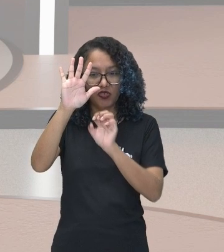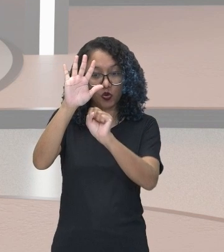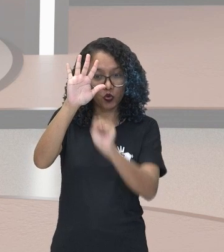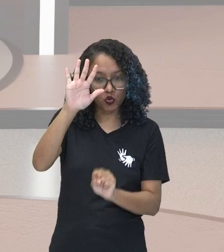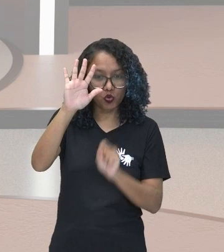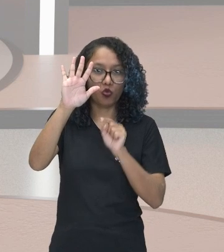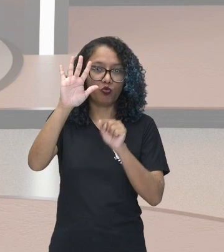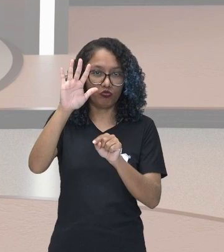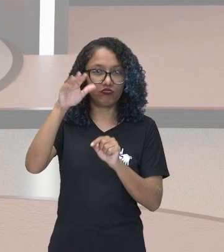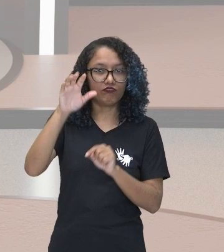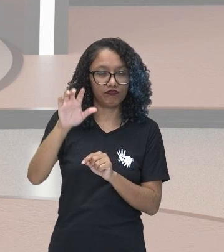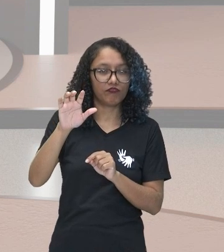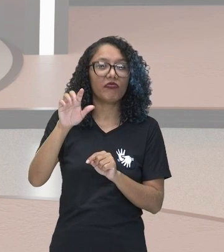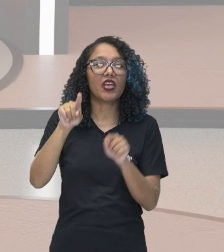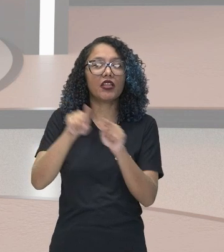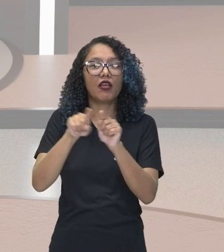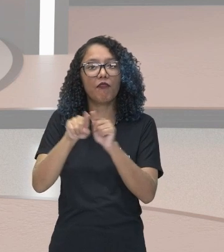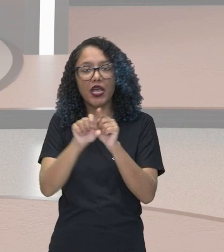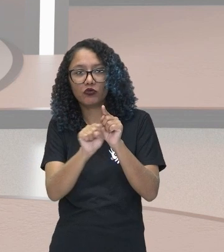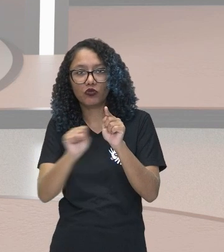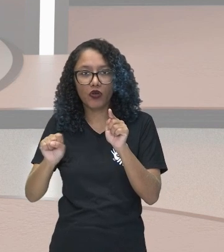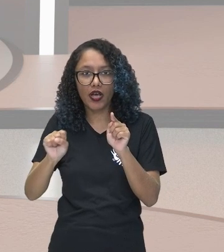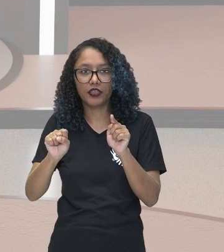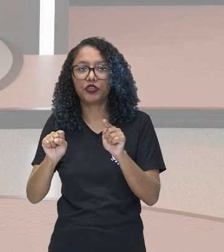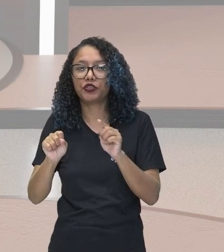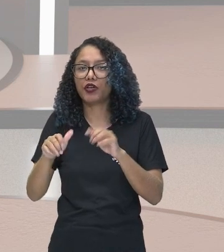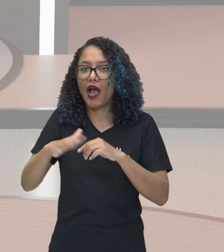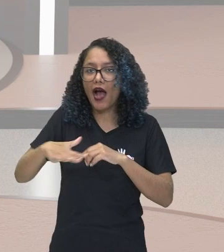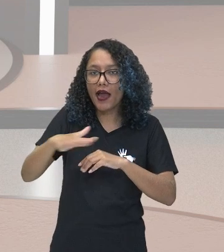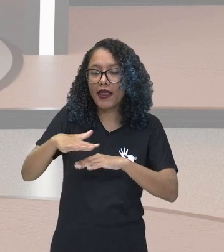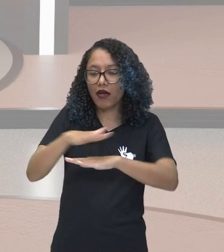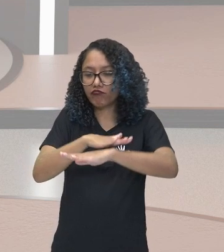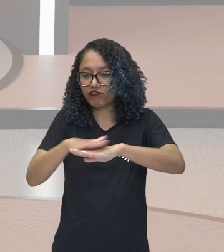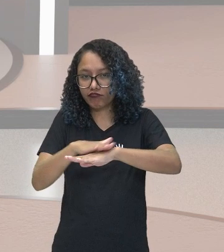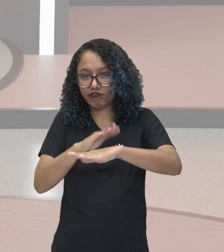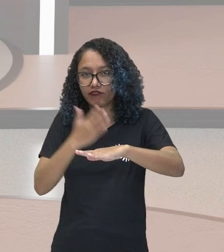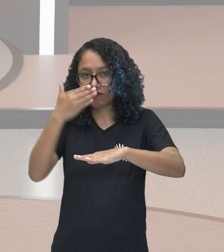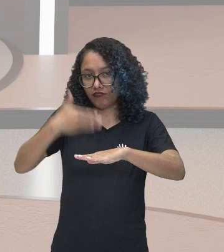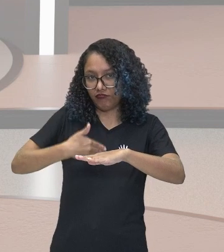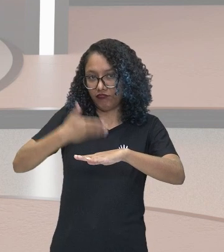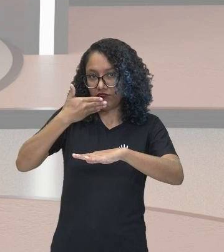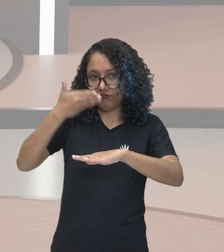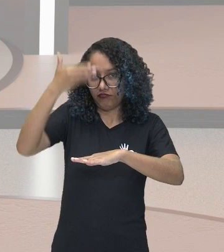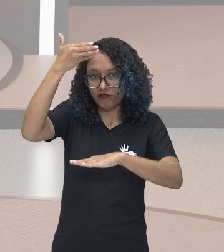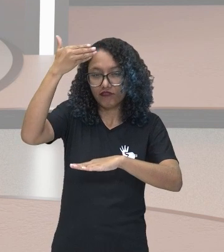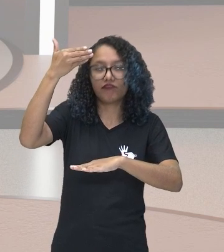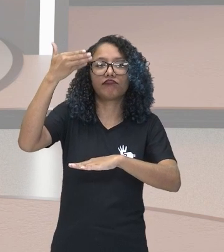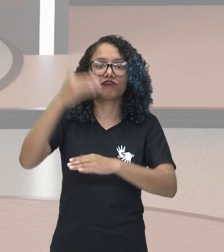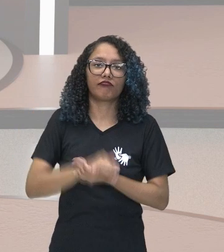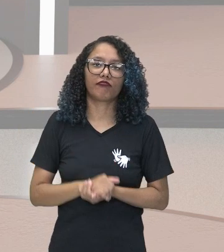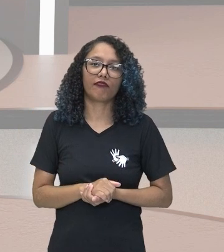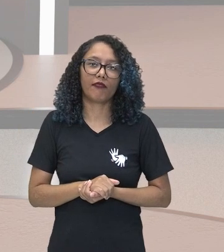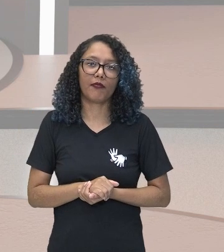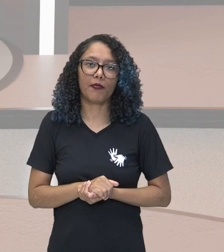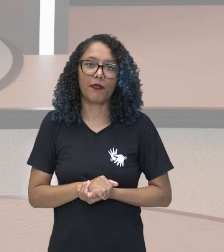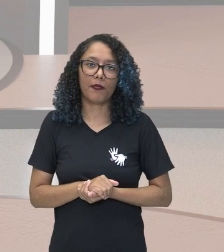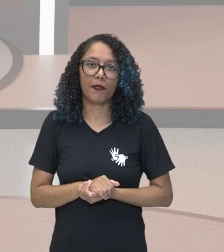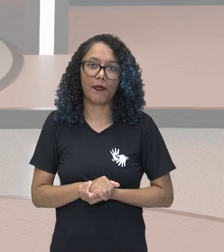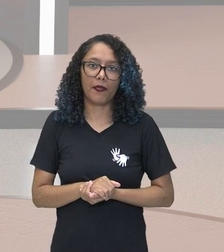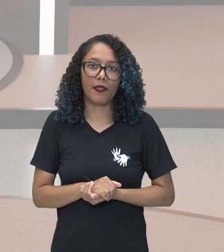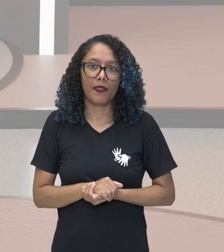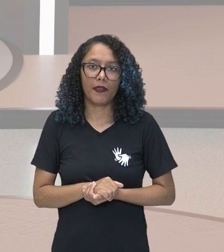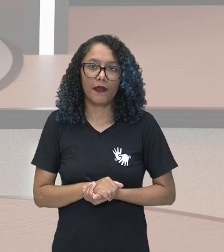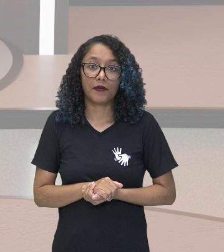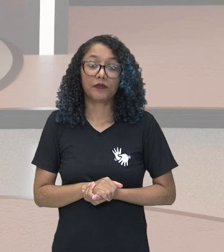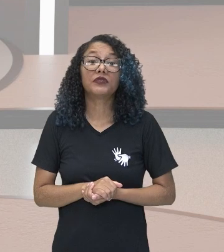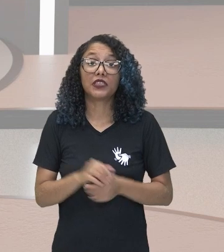Península Arábica, tá? Então, isso vai fazer com que se tenha, aí uma proximidade maior com o